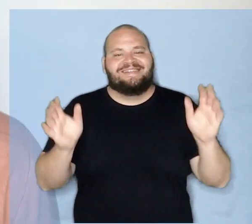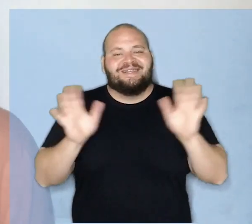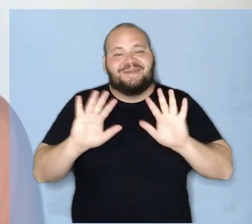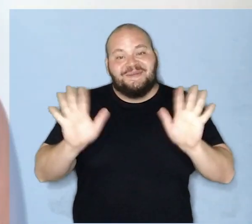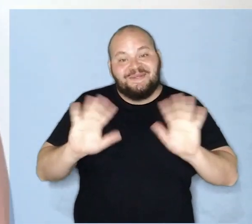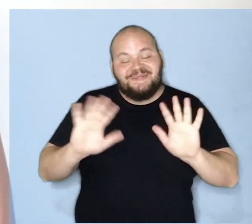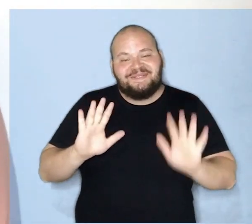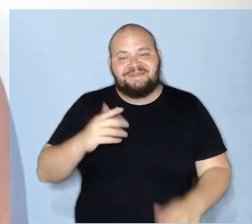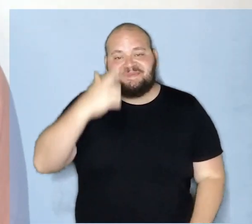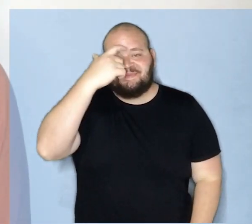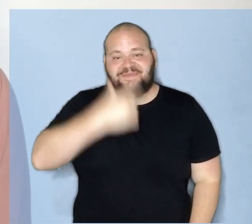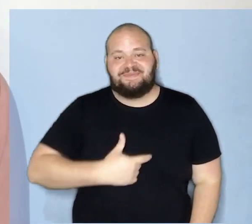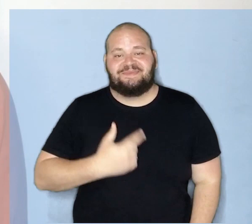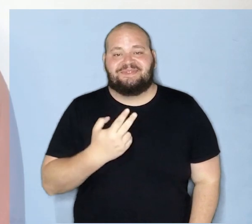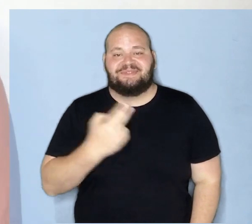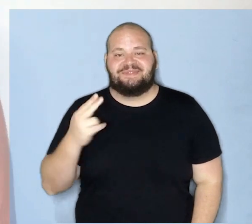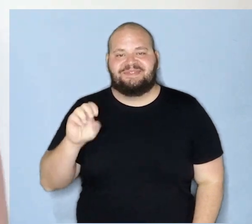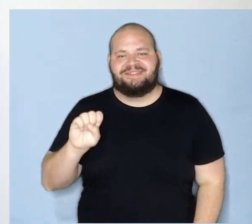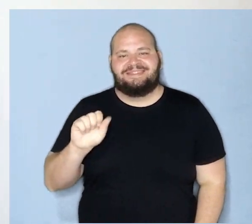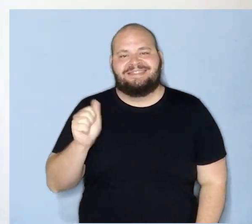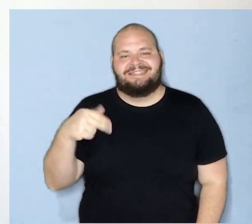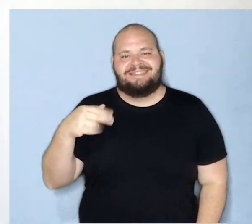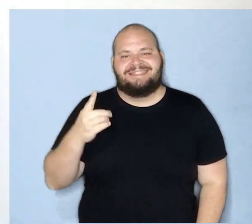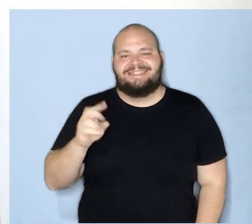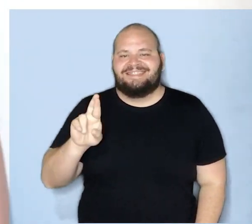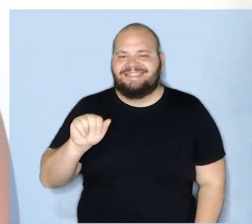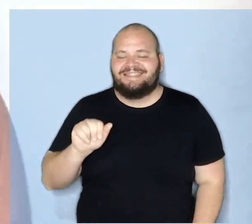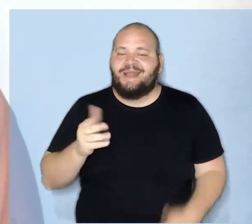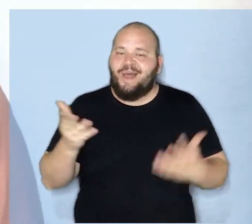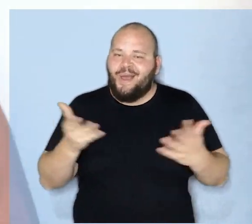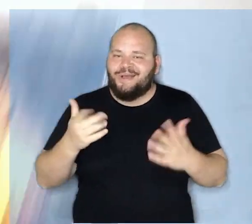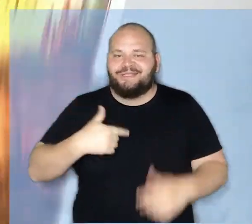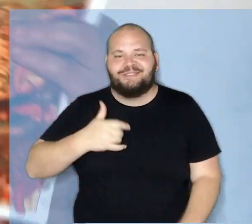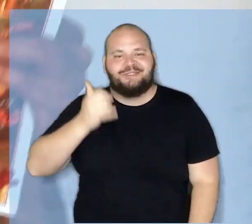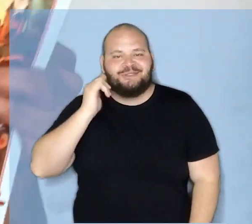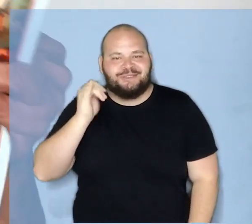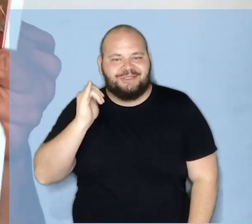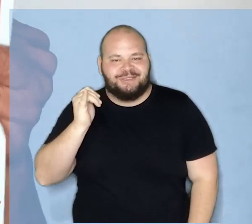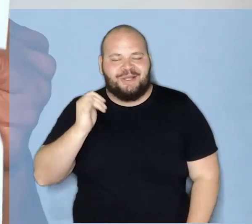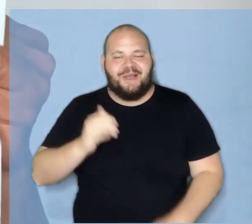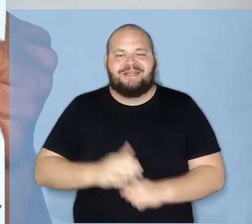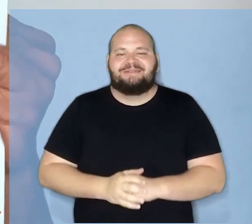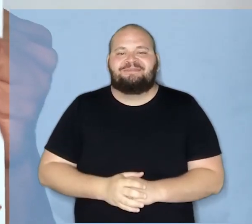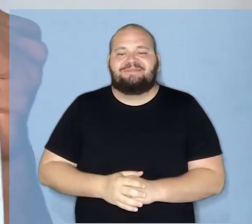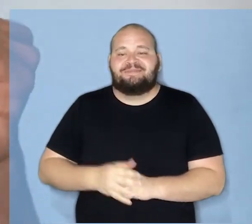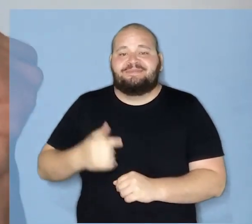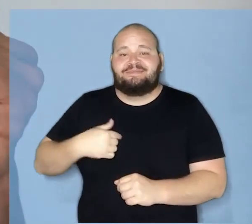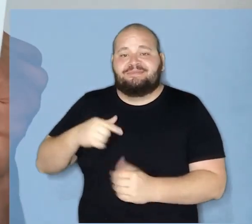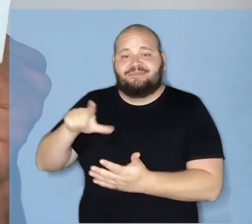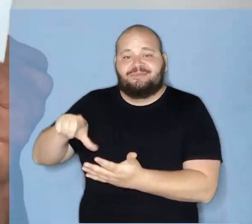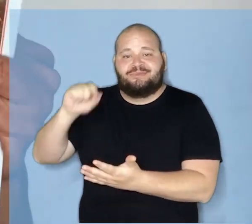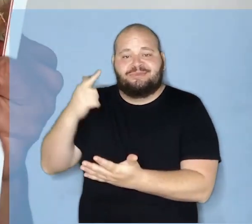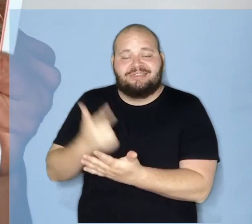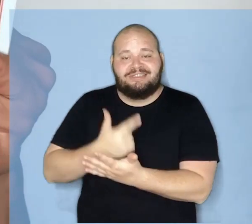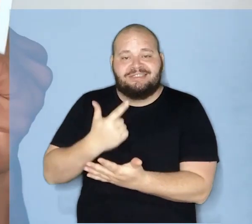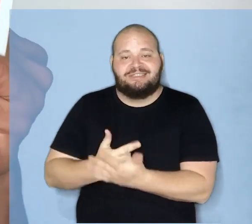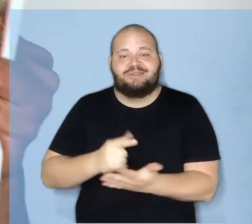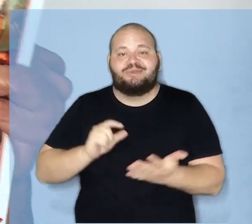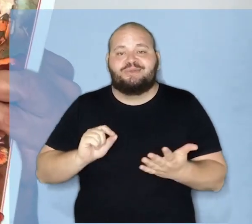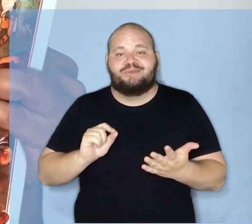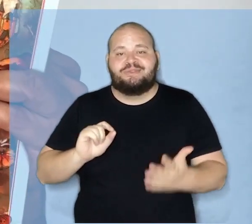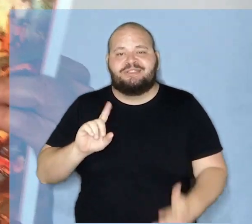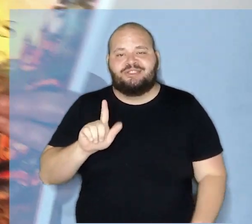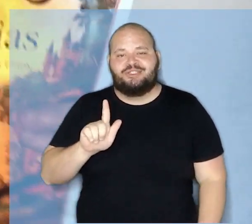Oi, gente! Meu nome é Sandra Possani e hoje eu vou contar uma história para vocês. O livro que eu escolhi foi esse aqui, Livro de Histórias de